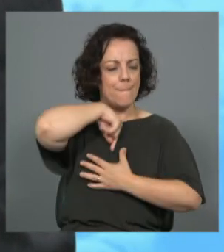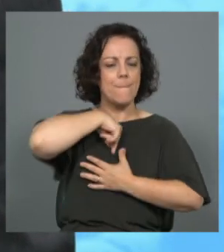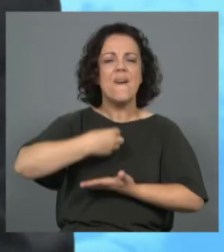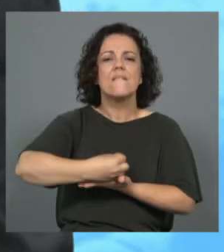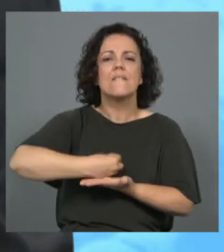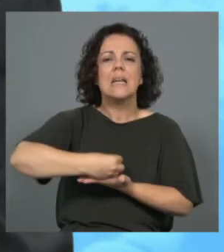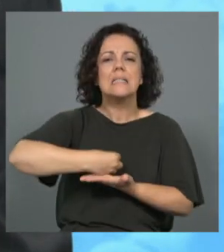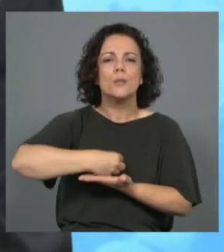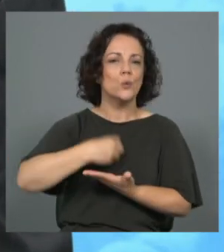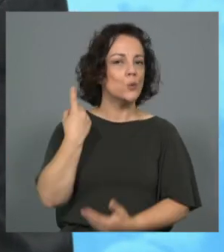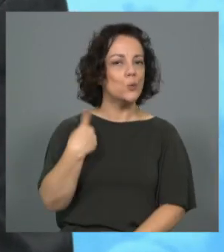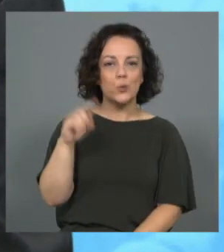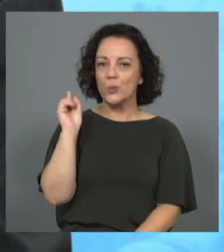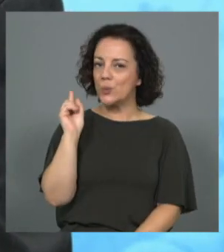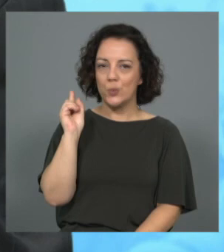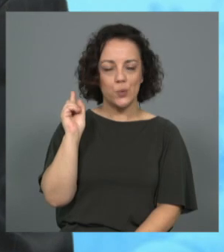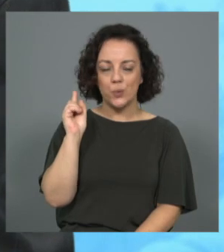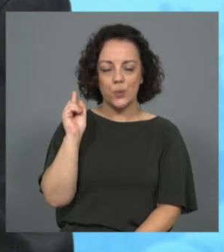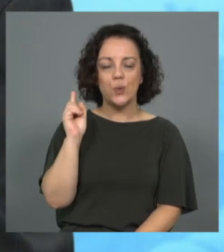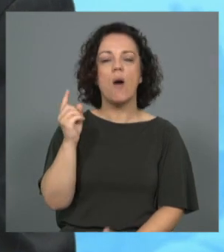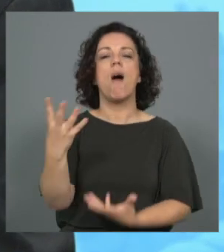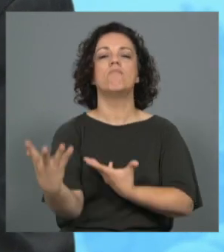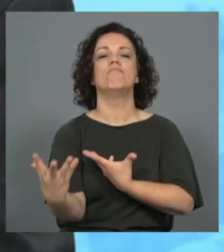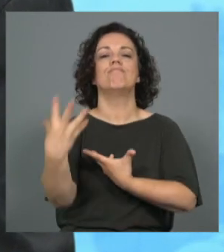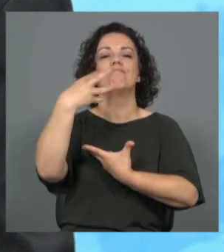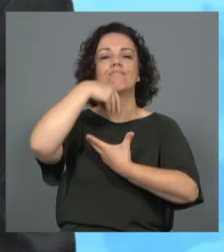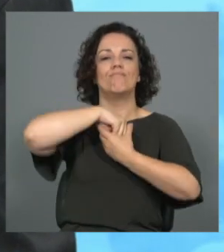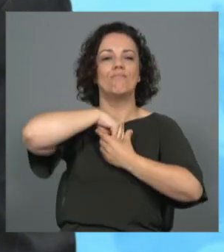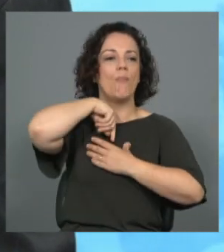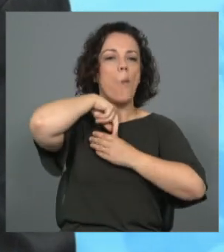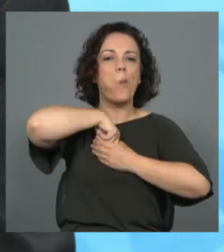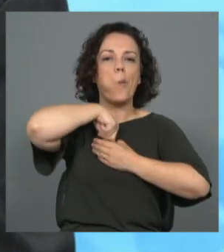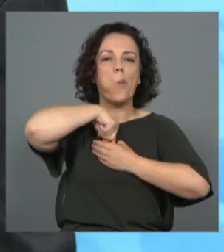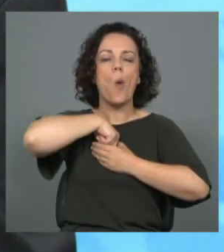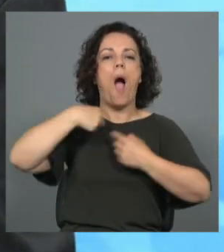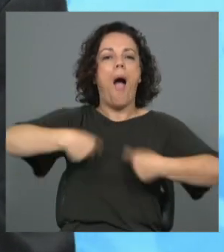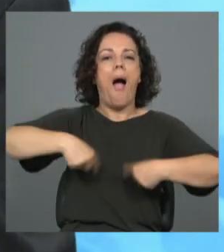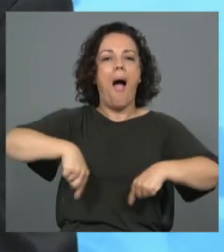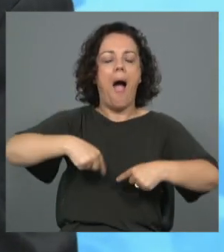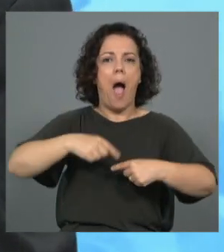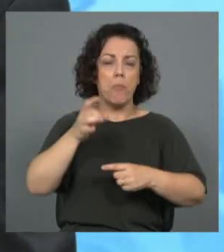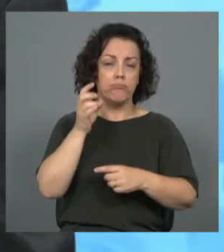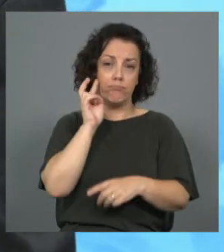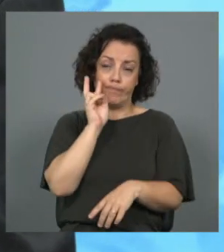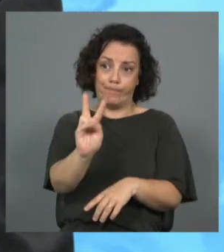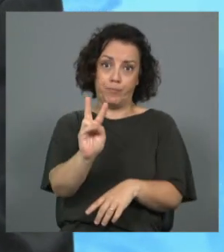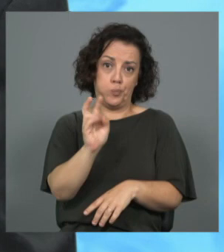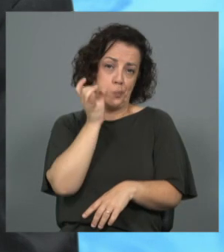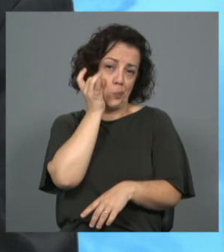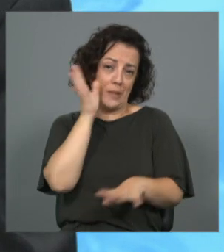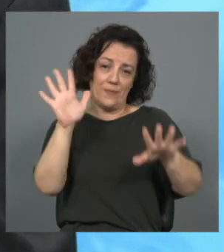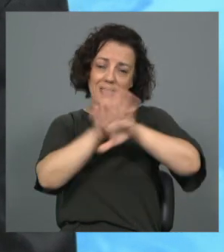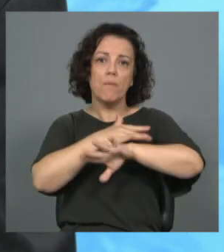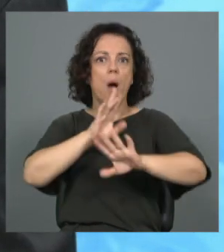estamos vazios, estamos habitados por uma presença invisível, mas real. Ele